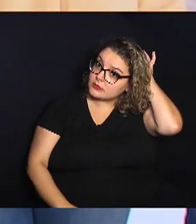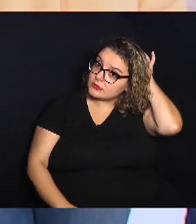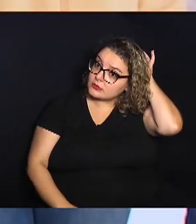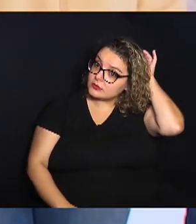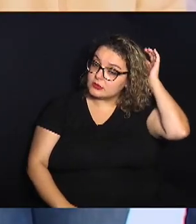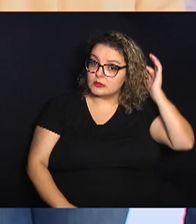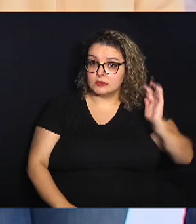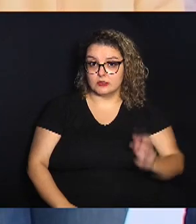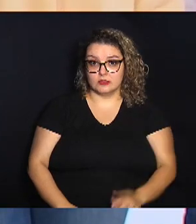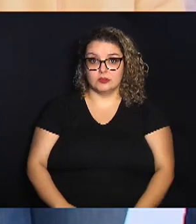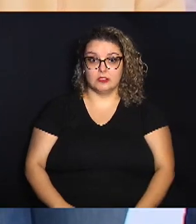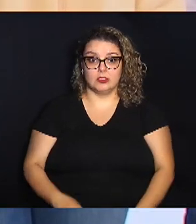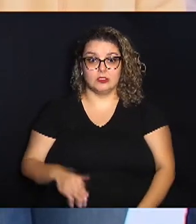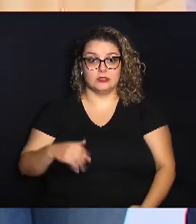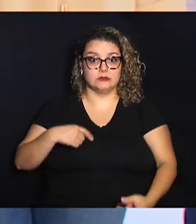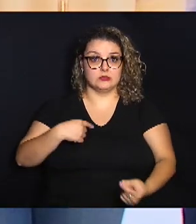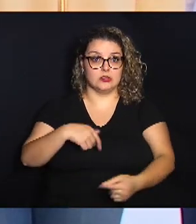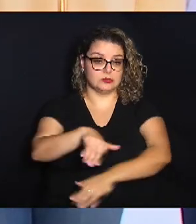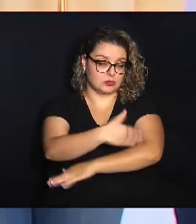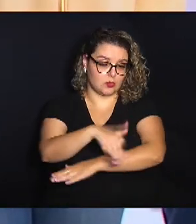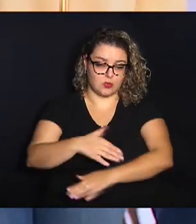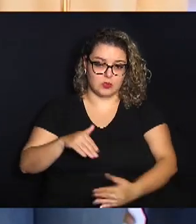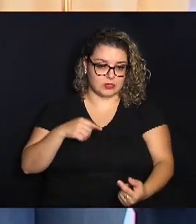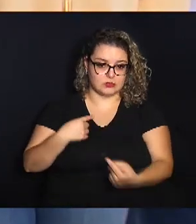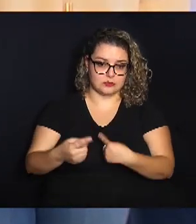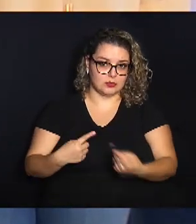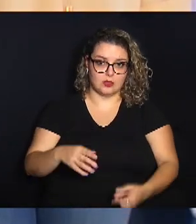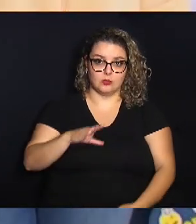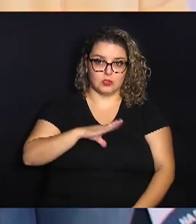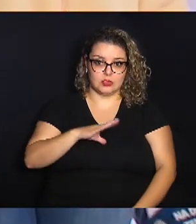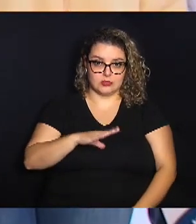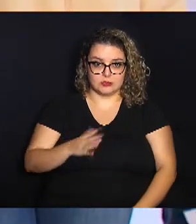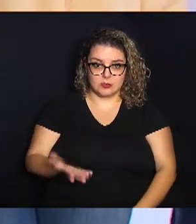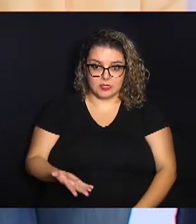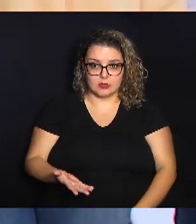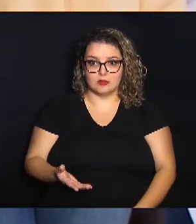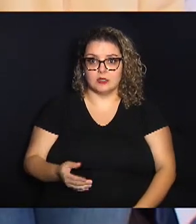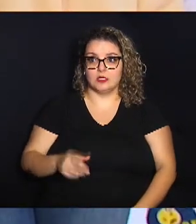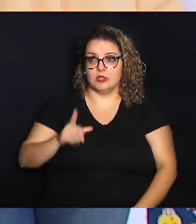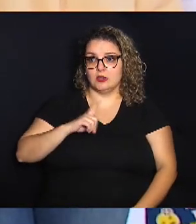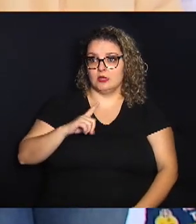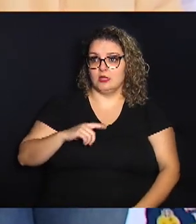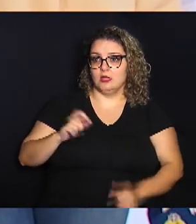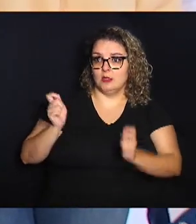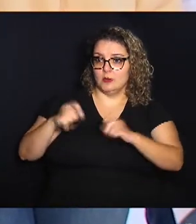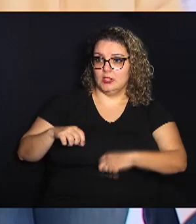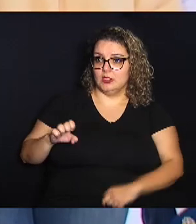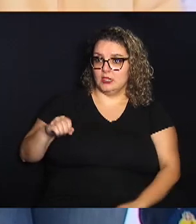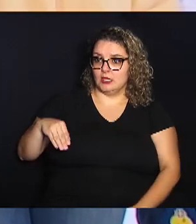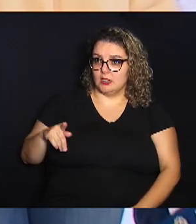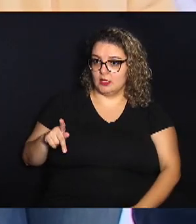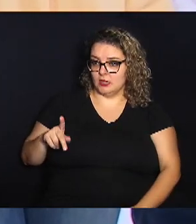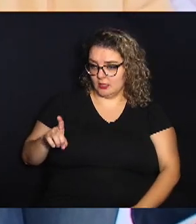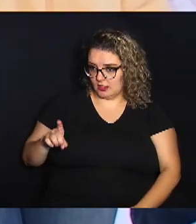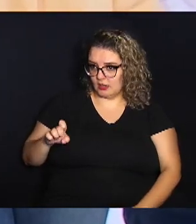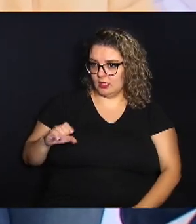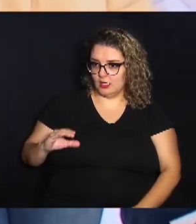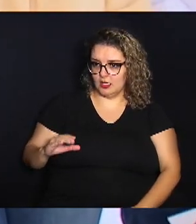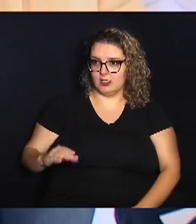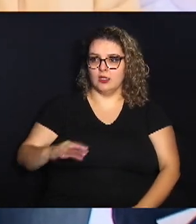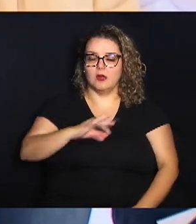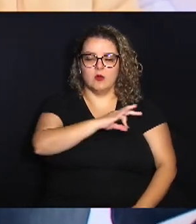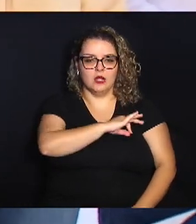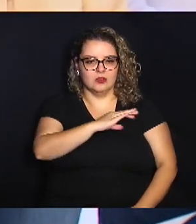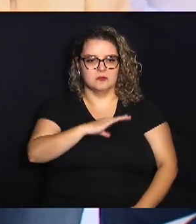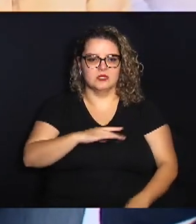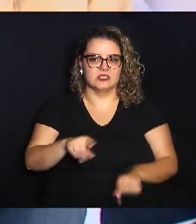vias municipais que têm a competência da INDEC e também da Guarda Municipal. Tem aqui também os responsáveis